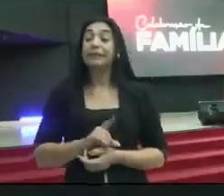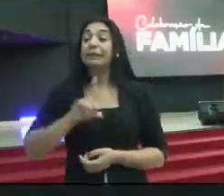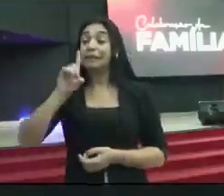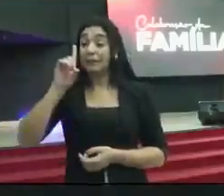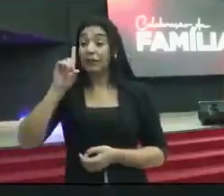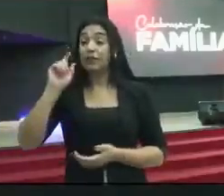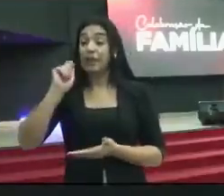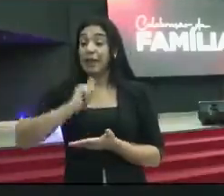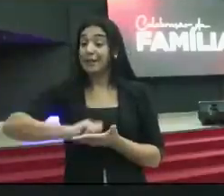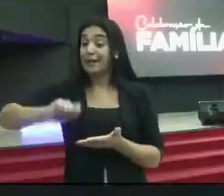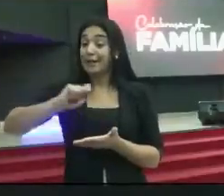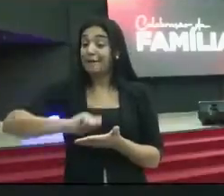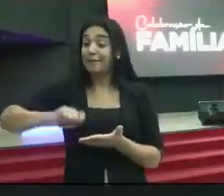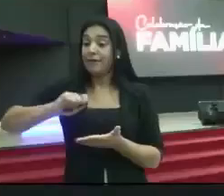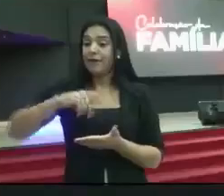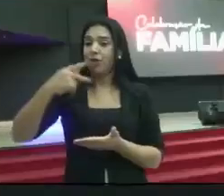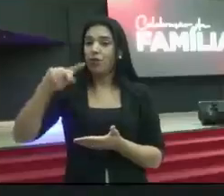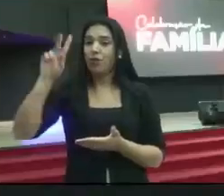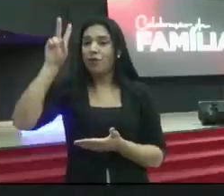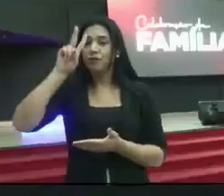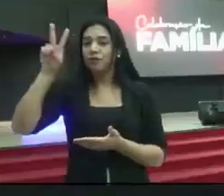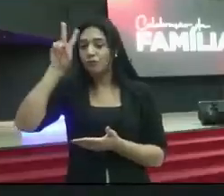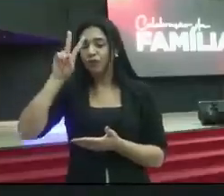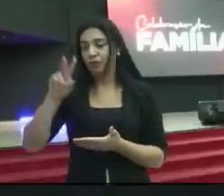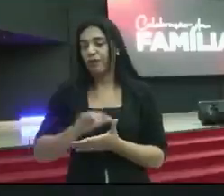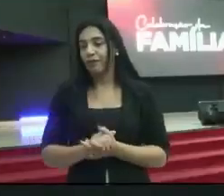Deus está escrevendo sua história.